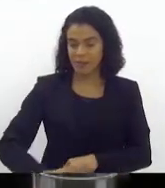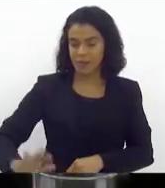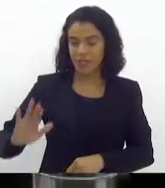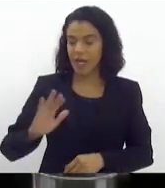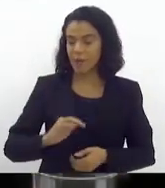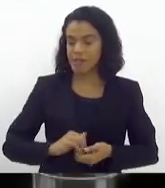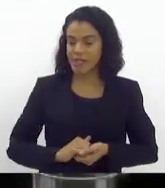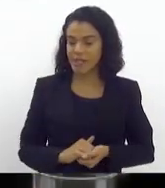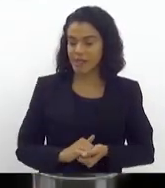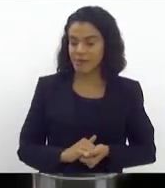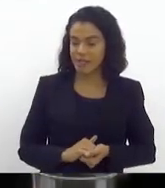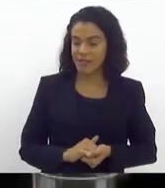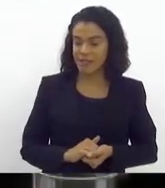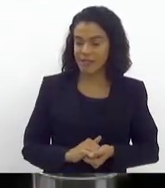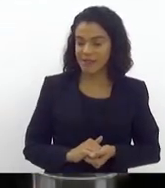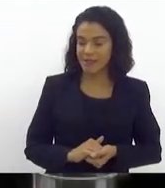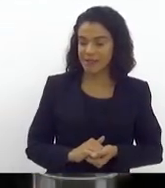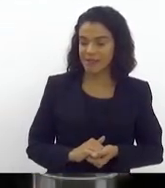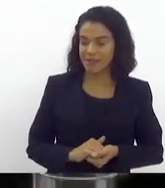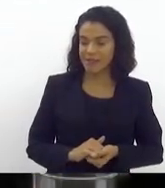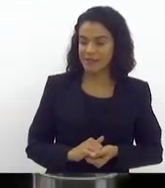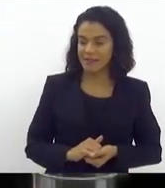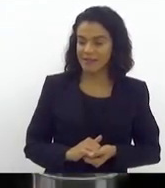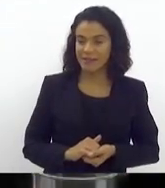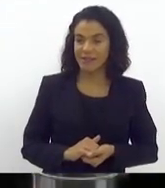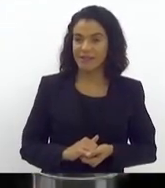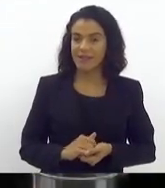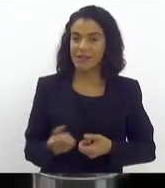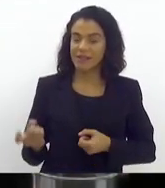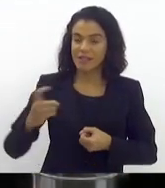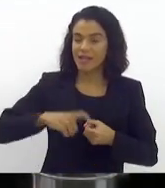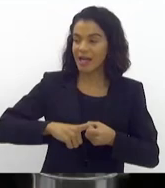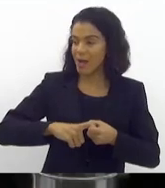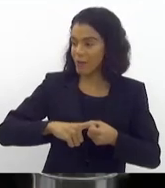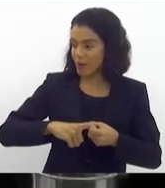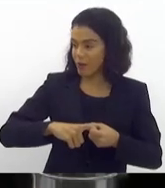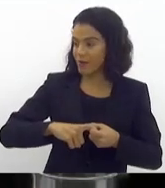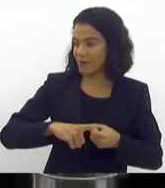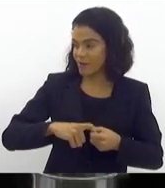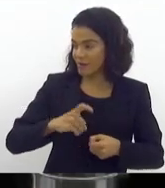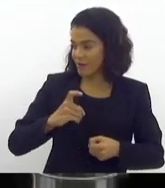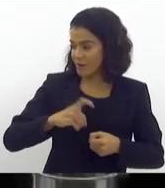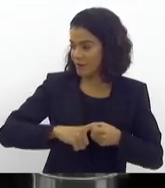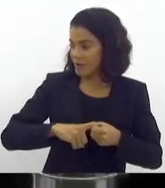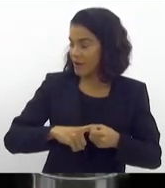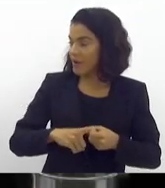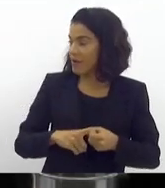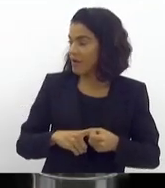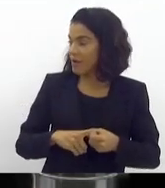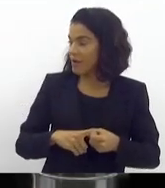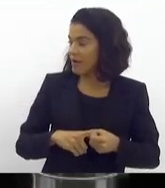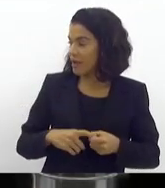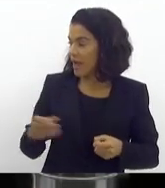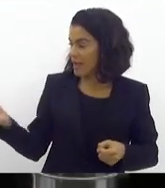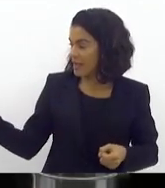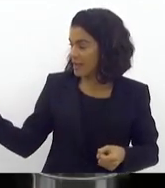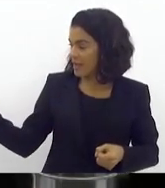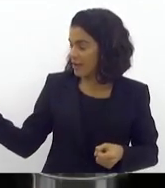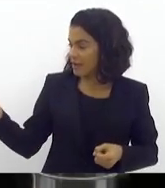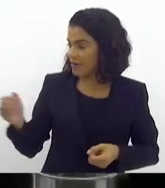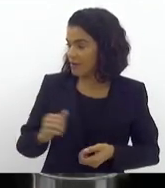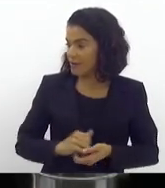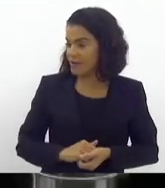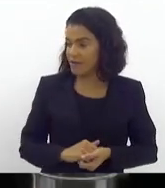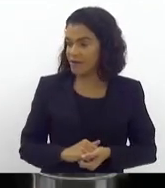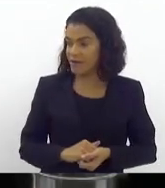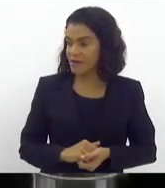está excelente. E, na volta, a gente pegou um Uber. Só para